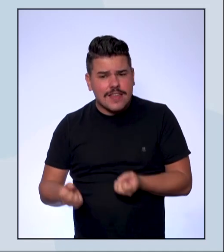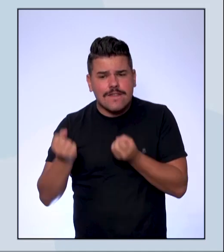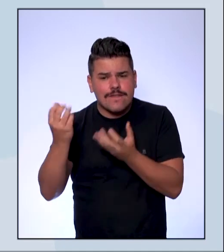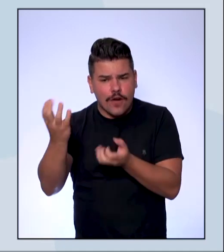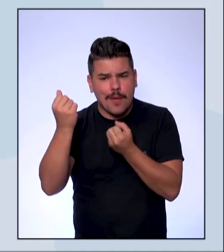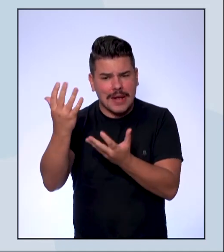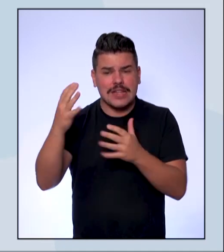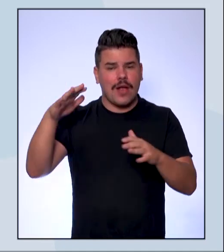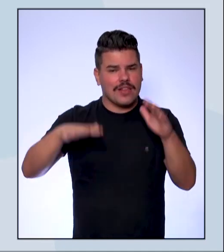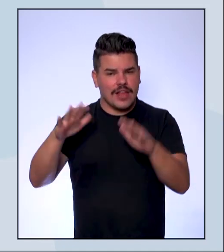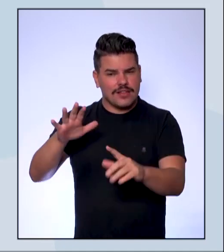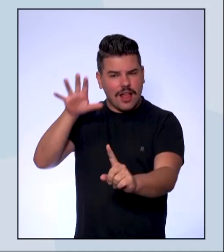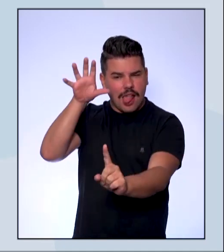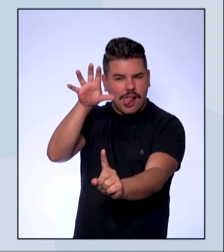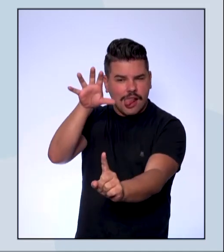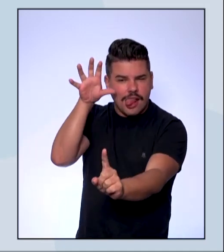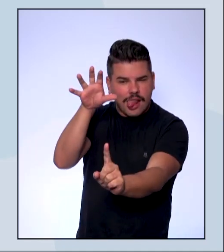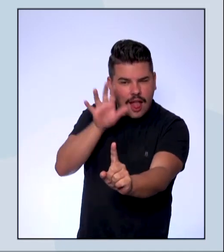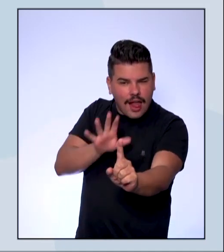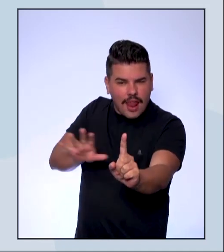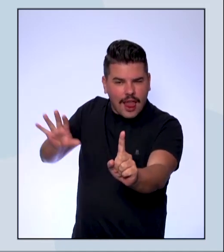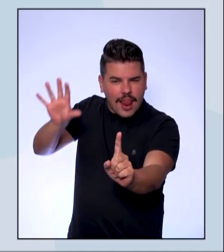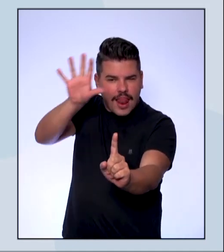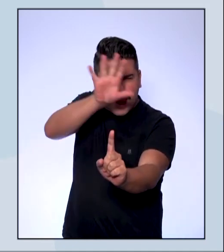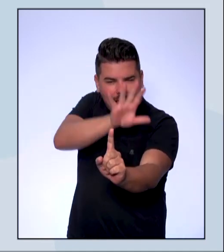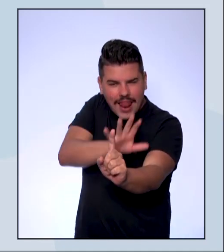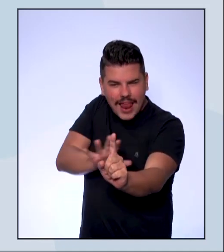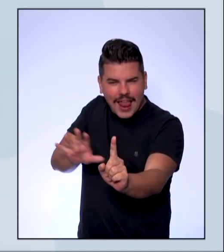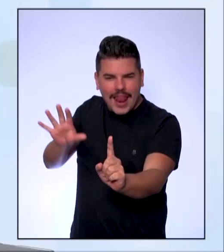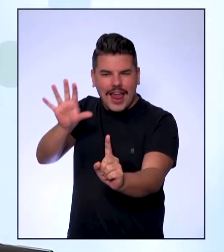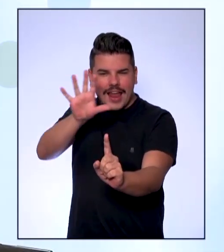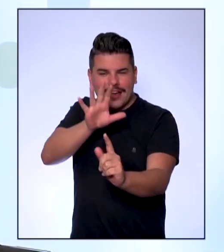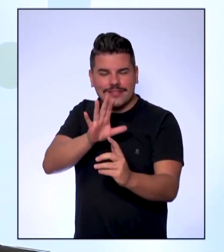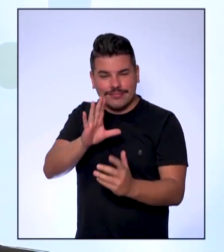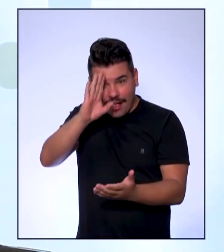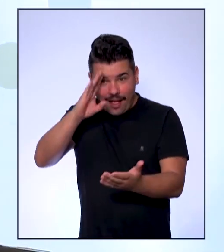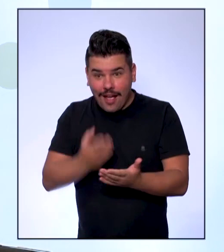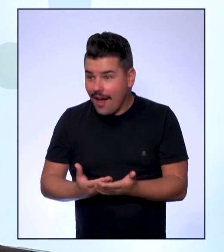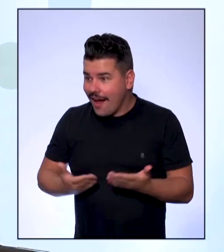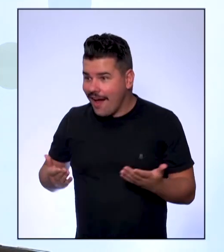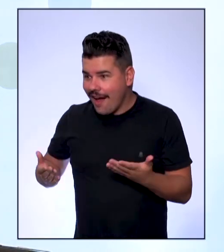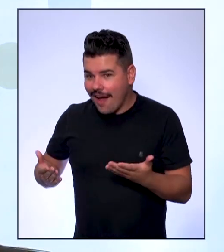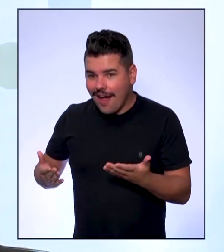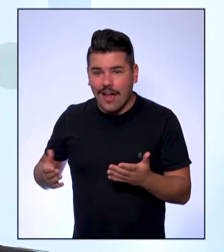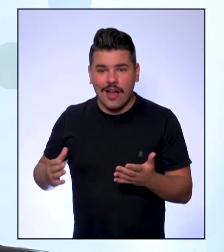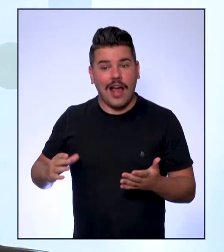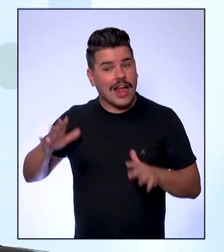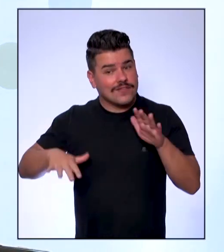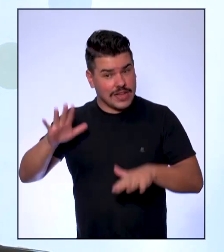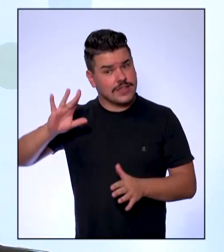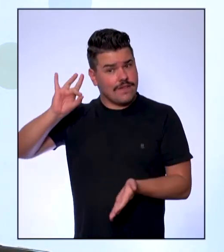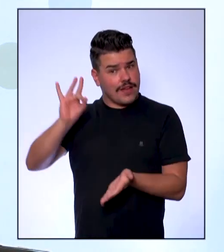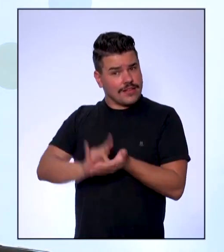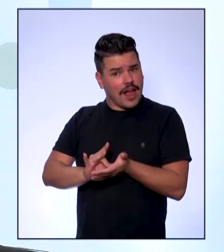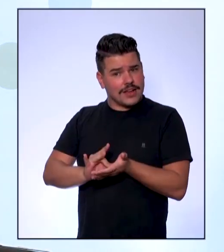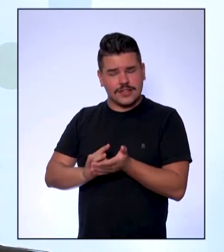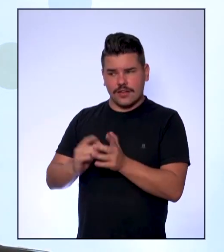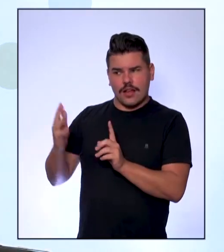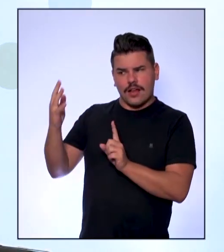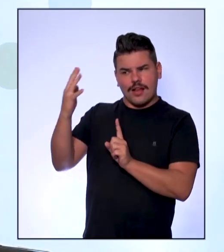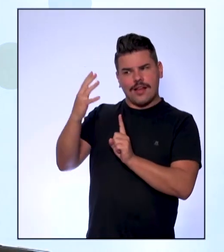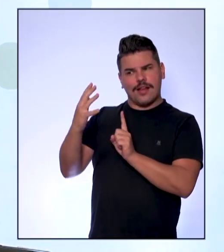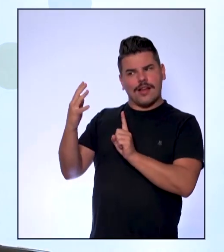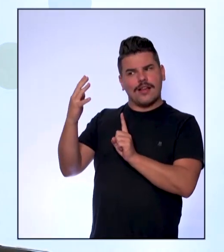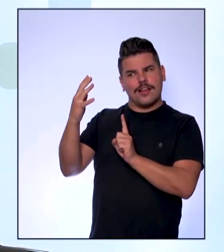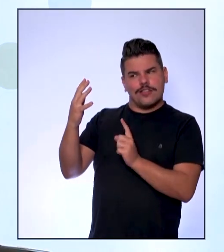intenção de confundir, enganar ou iludir o leitor. Então, pode ser uma notícia verdadeira, que ele quer apenas ali te confundir,